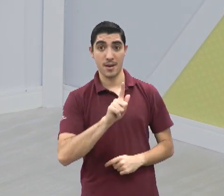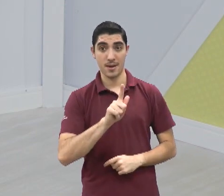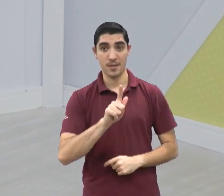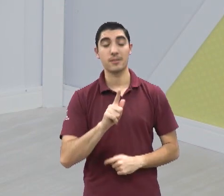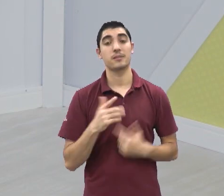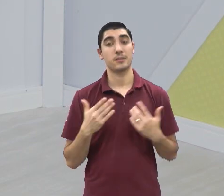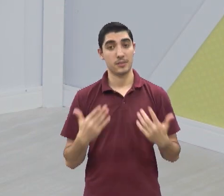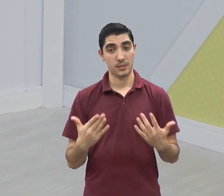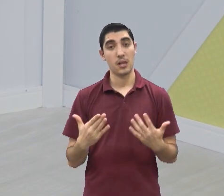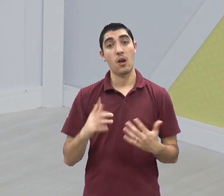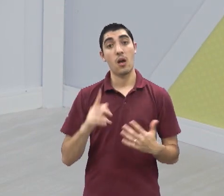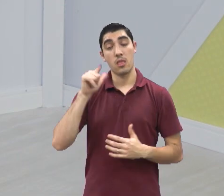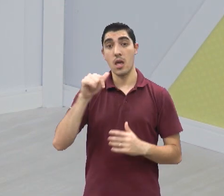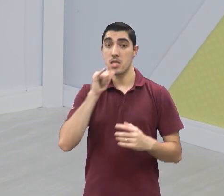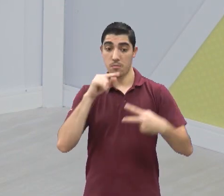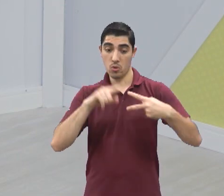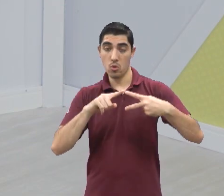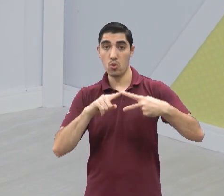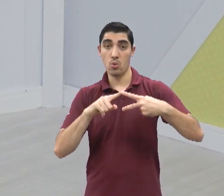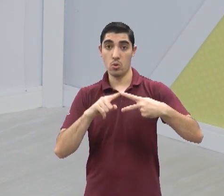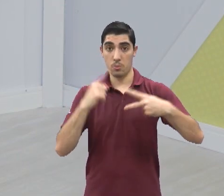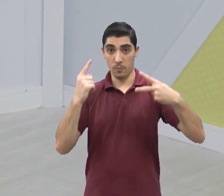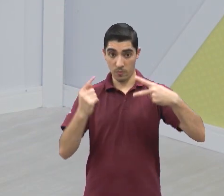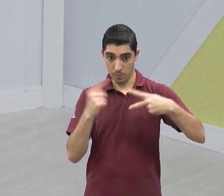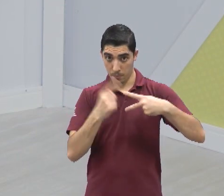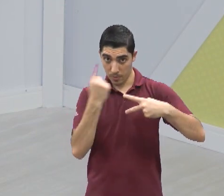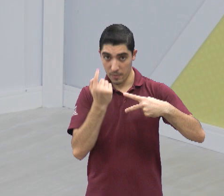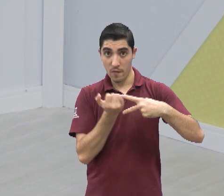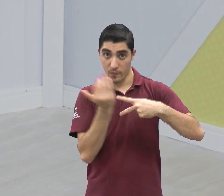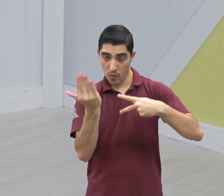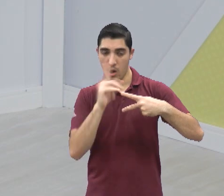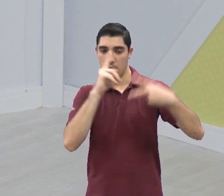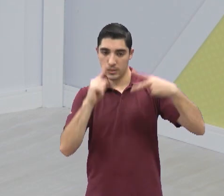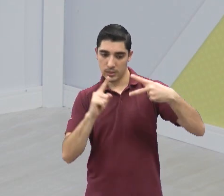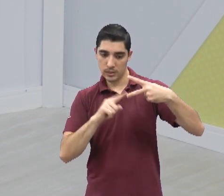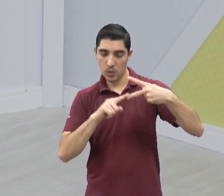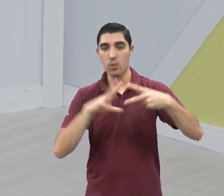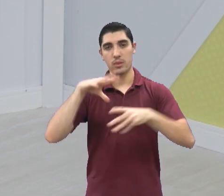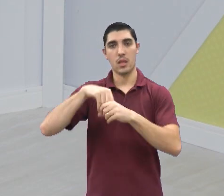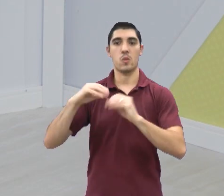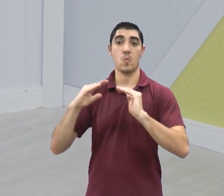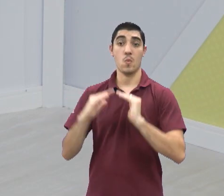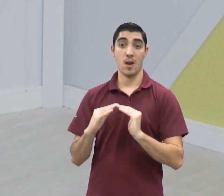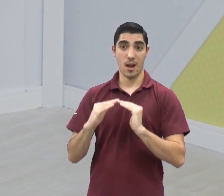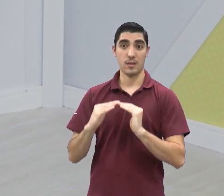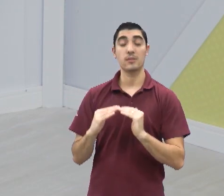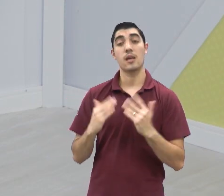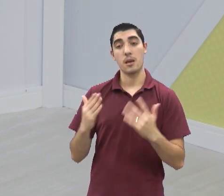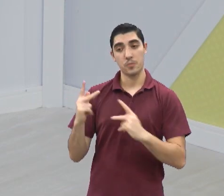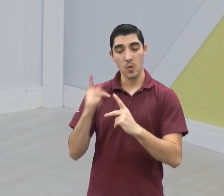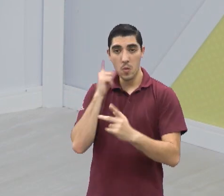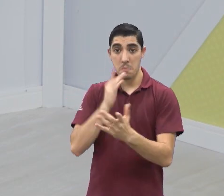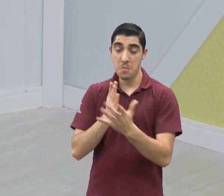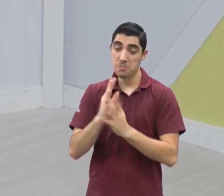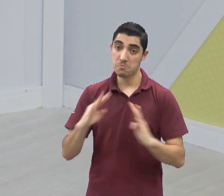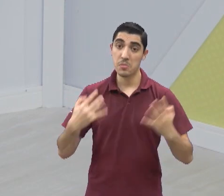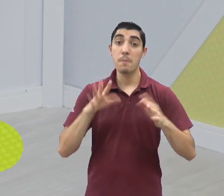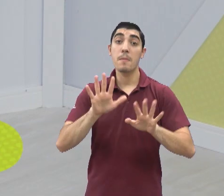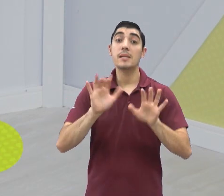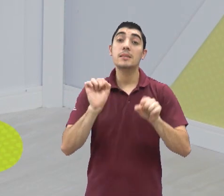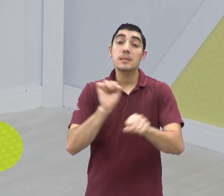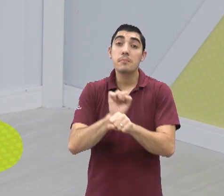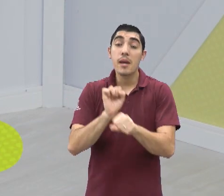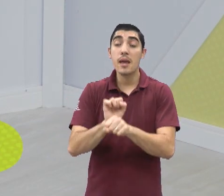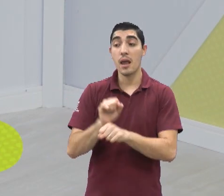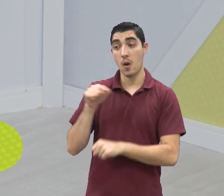decidir em casa. Esse deve ser o caminho do São José para as quartas de final do Campeonato Paulista. Mas vamos aguardar esse jogo,